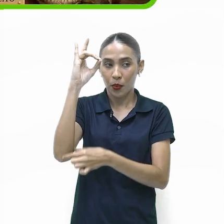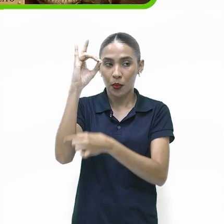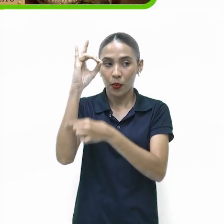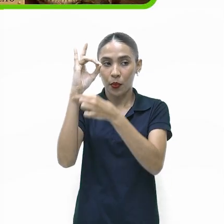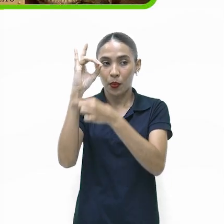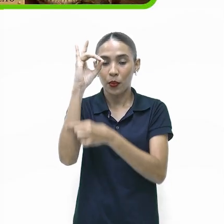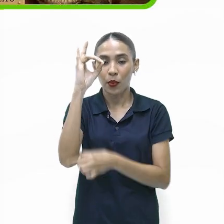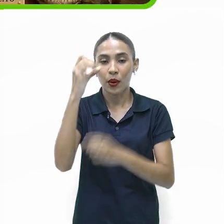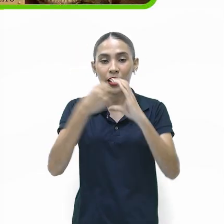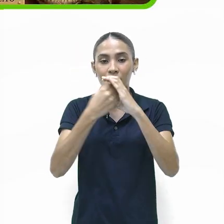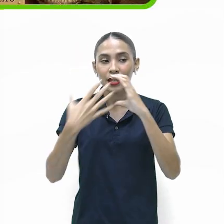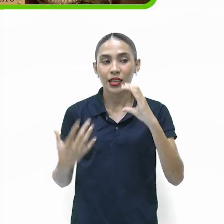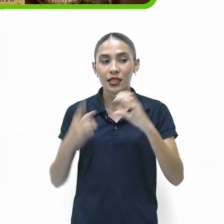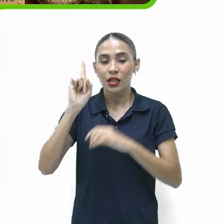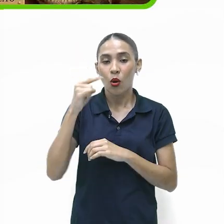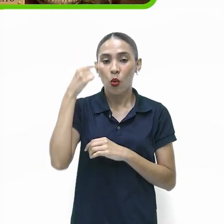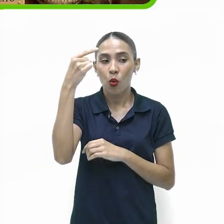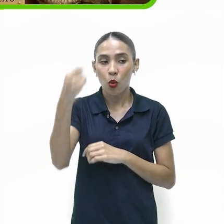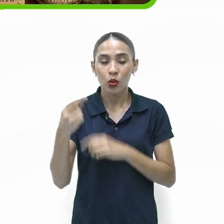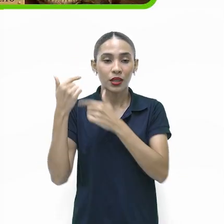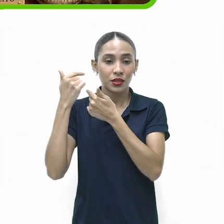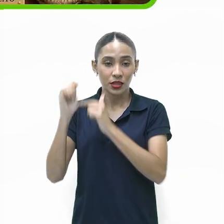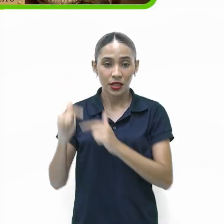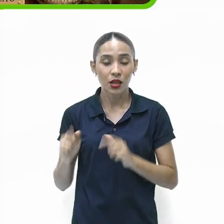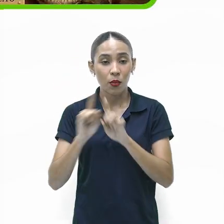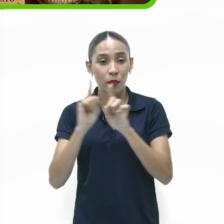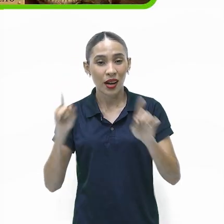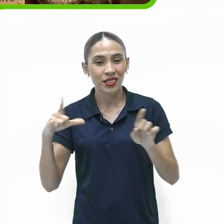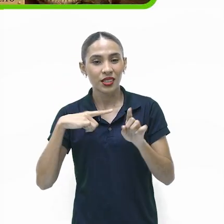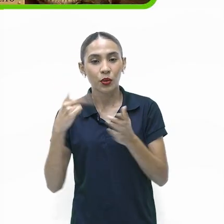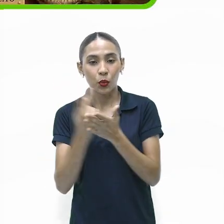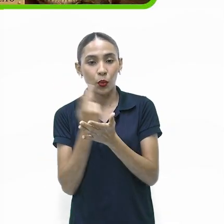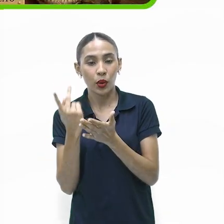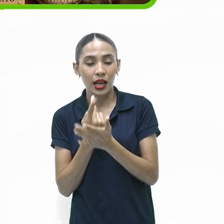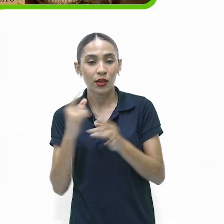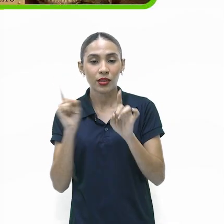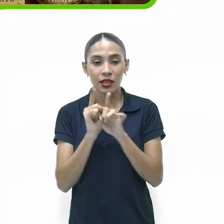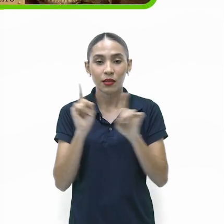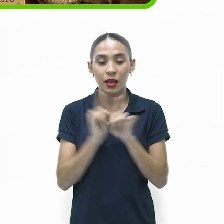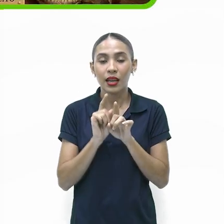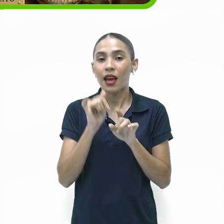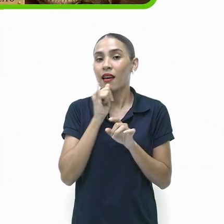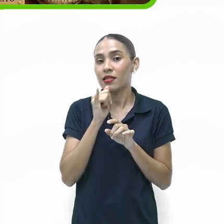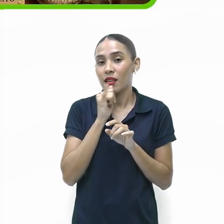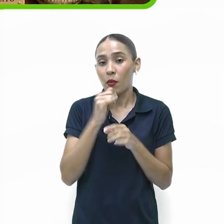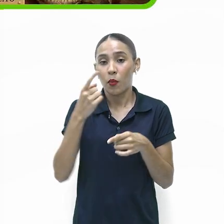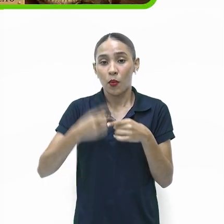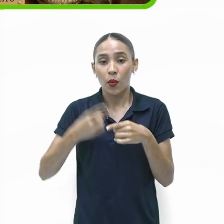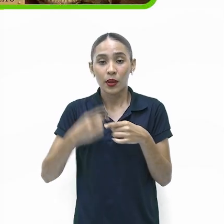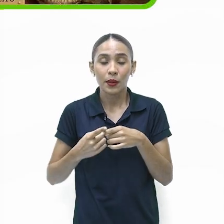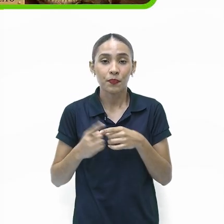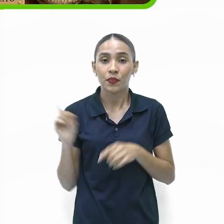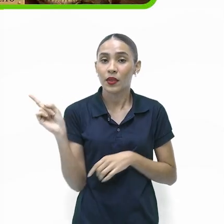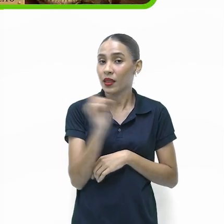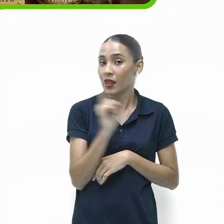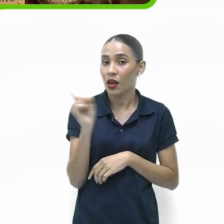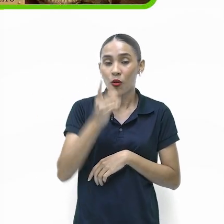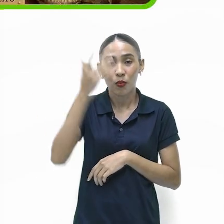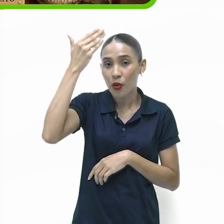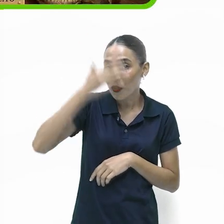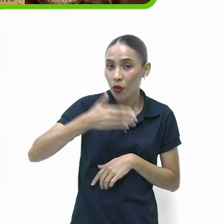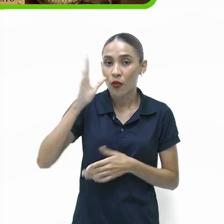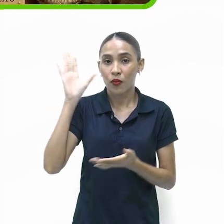essa característica para a próxima geração, mas esse mecanismo ele tem um erro, né? No final das contas, ele